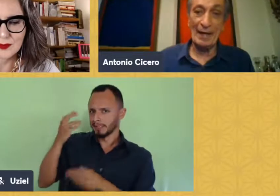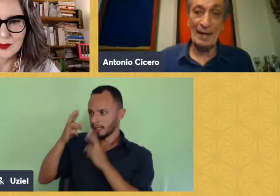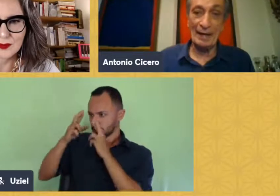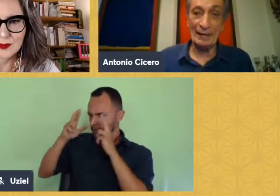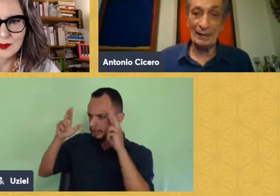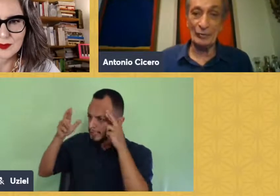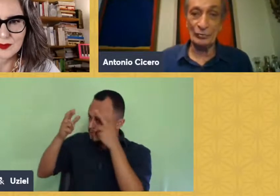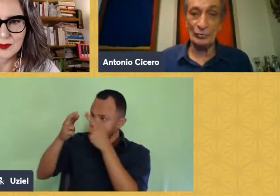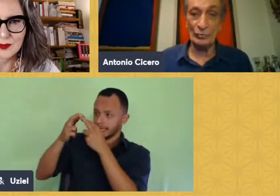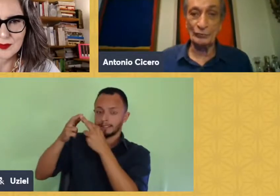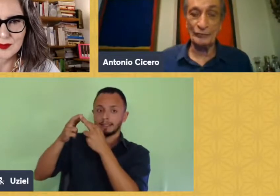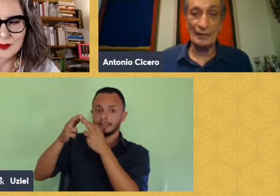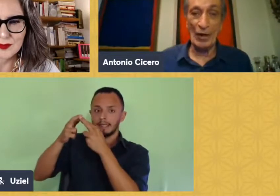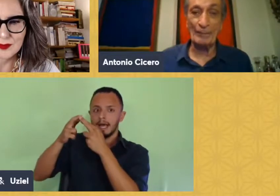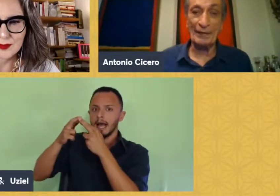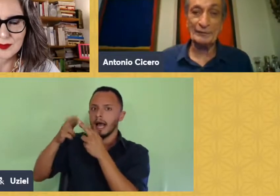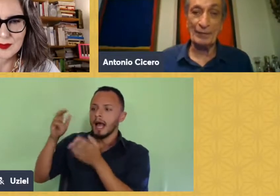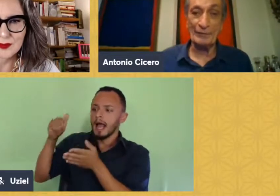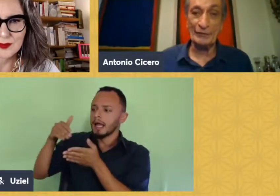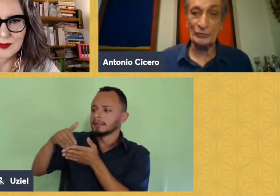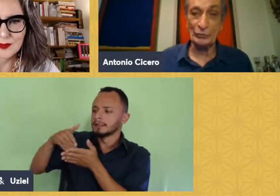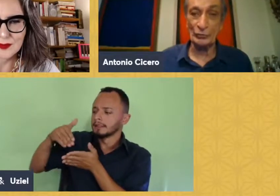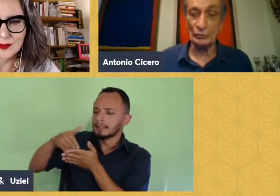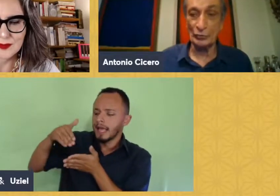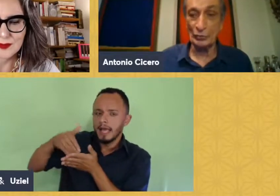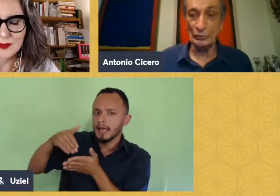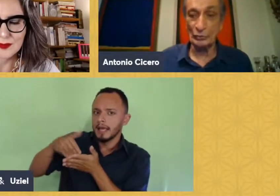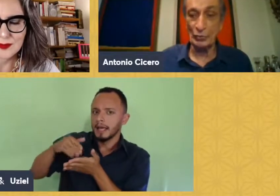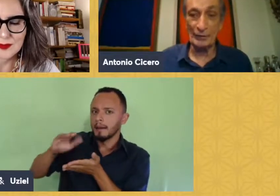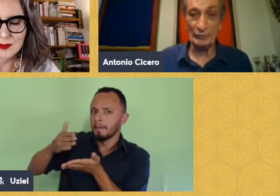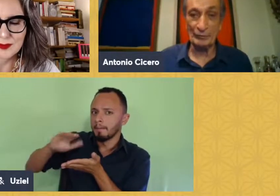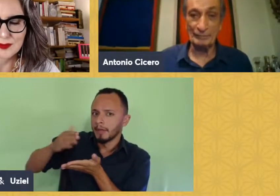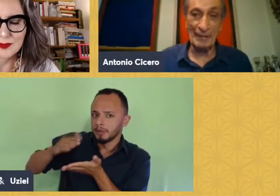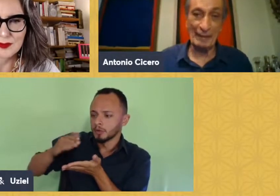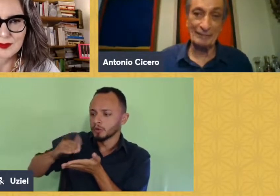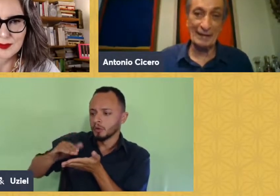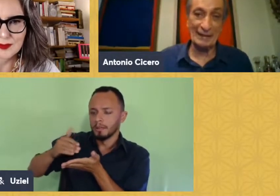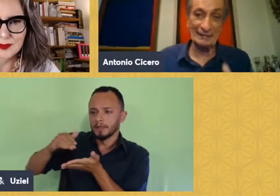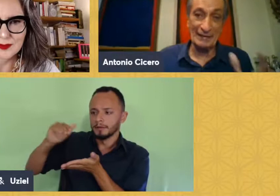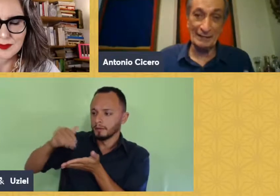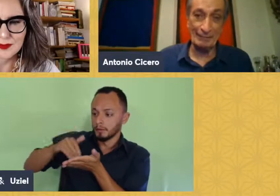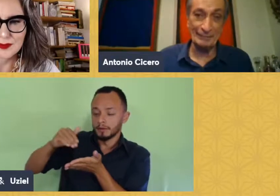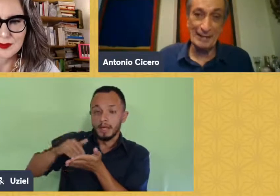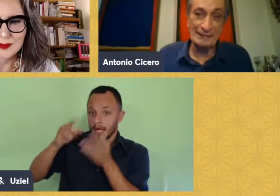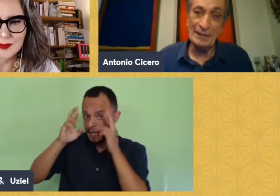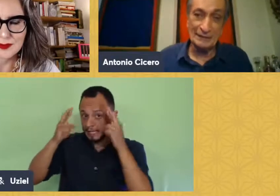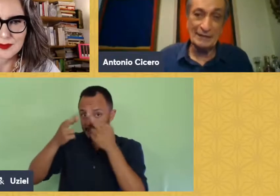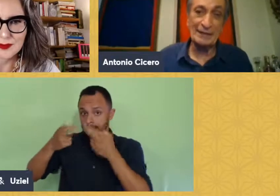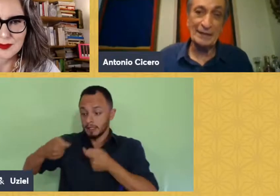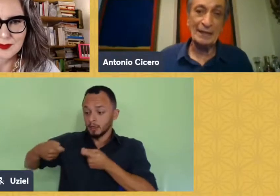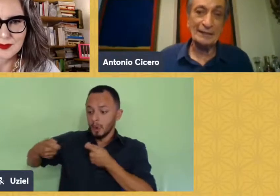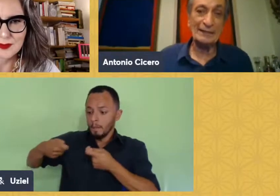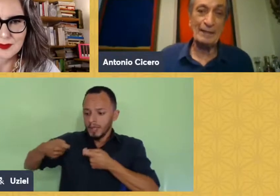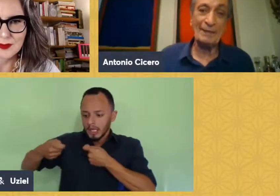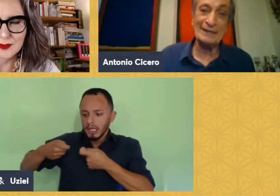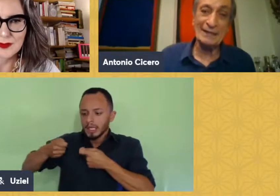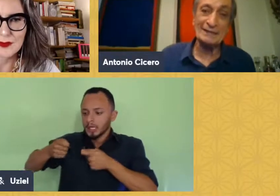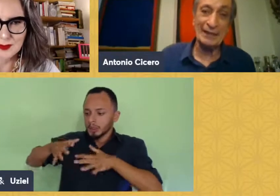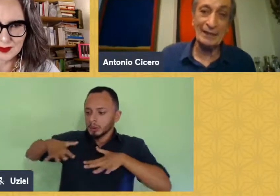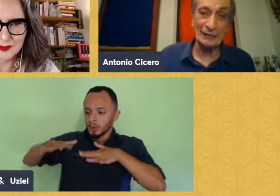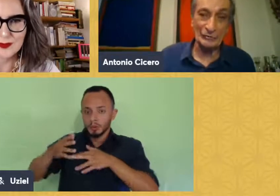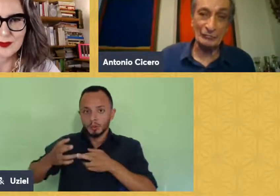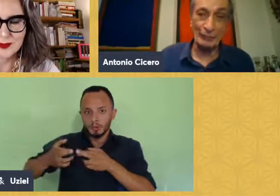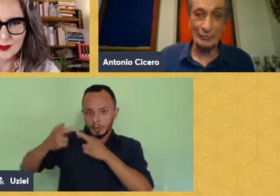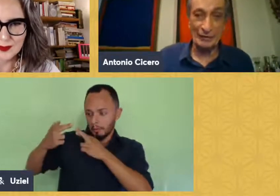até o final, praticamente, do domínio da Grécia, da